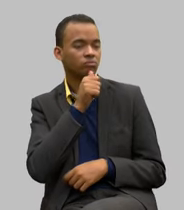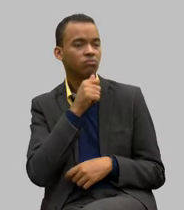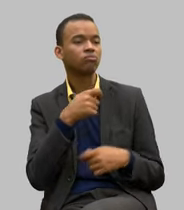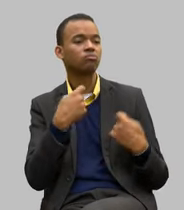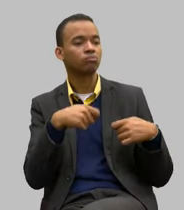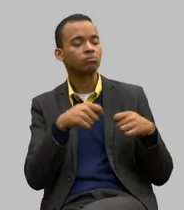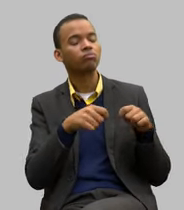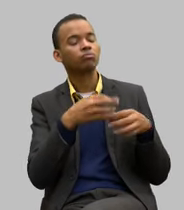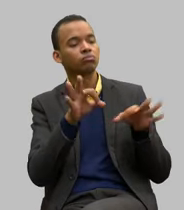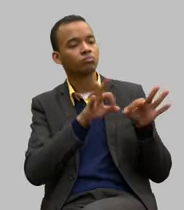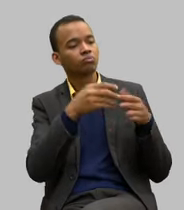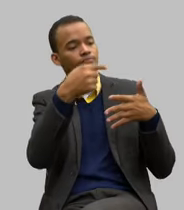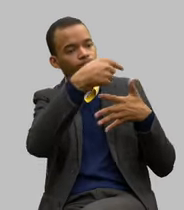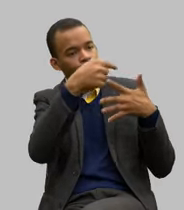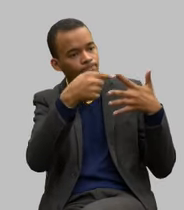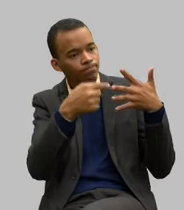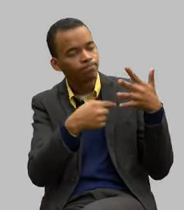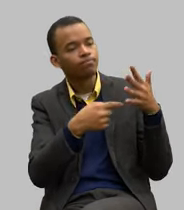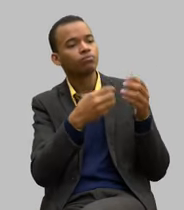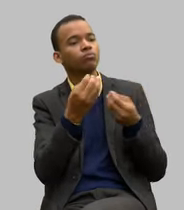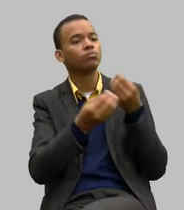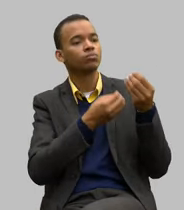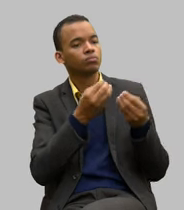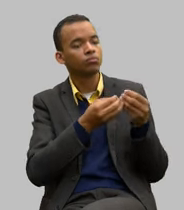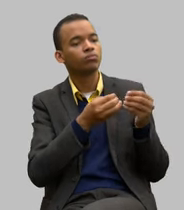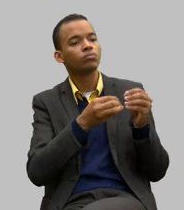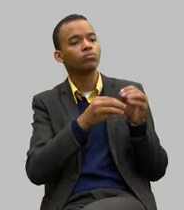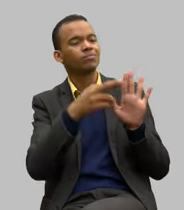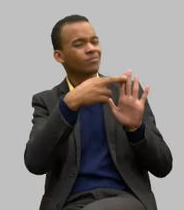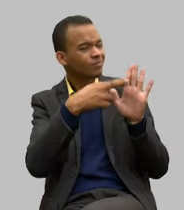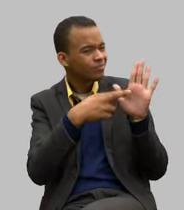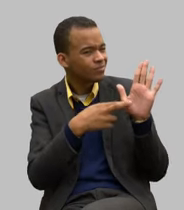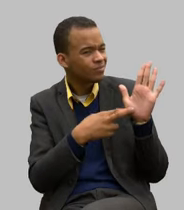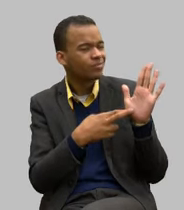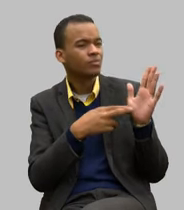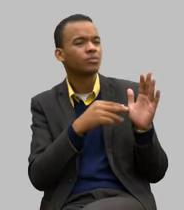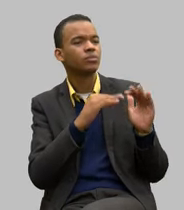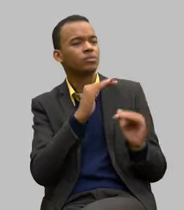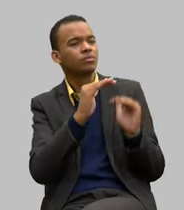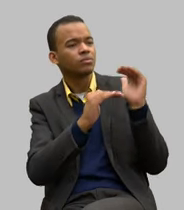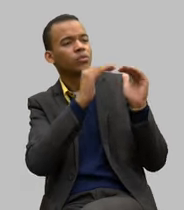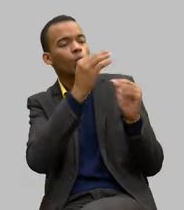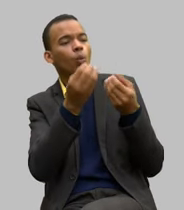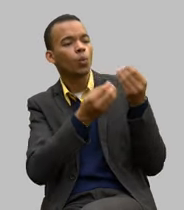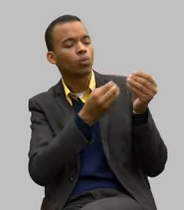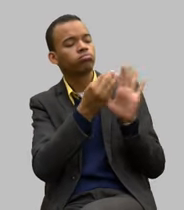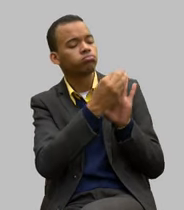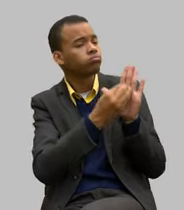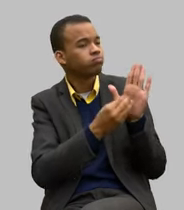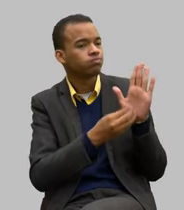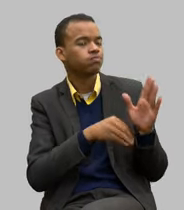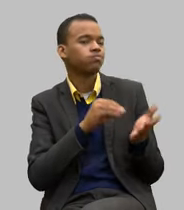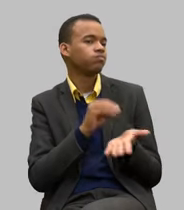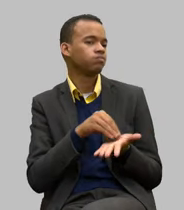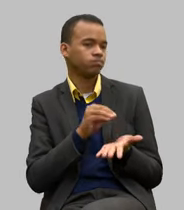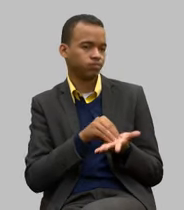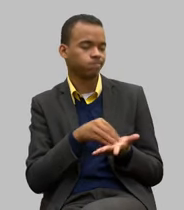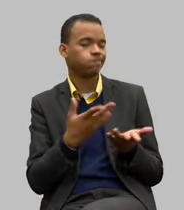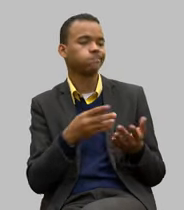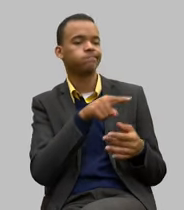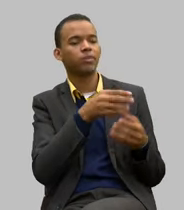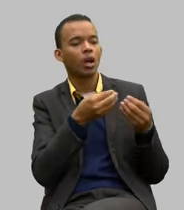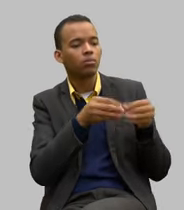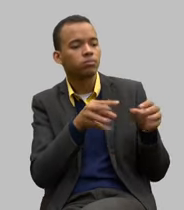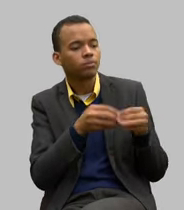polícia penal forma de promoção tudo tudo aquilo isso traz uma uma um prejuízo enorme para os